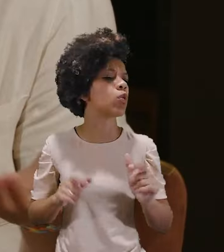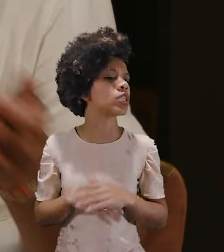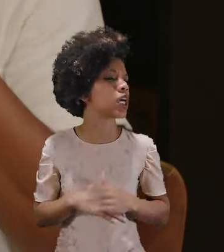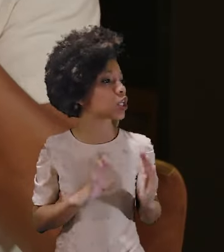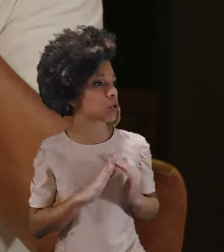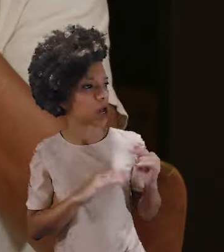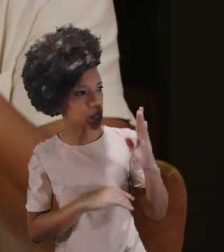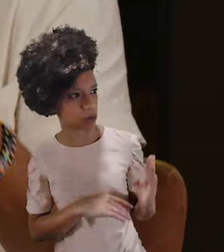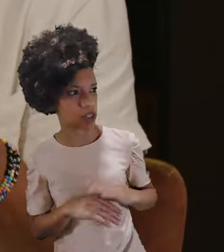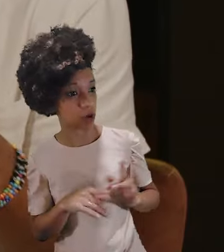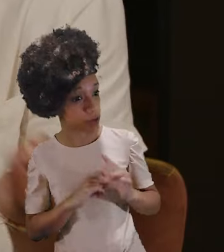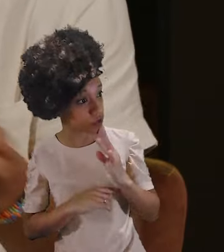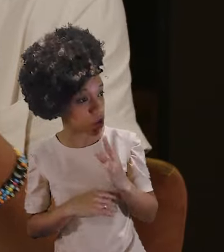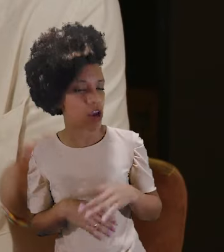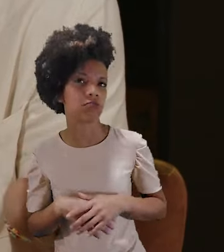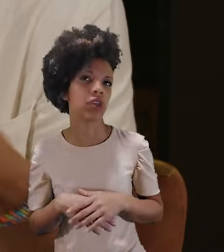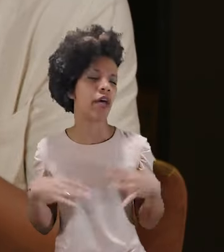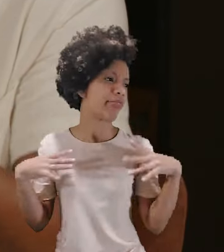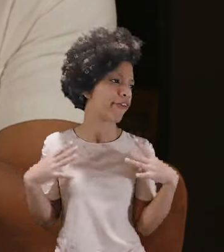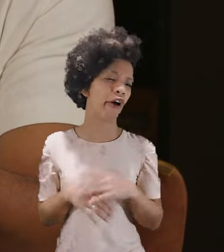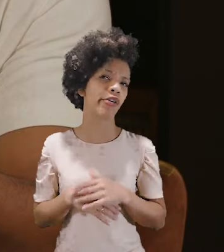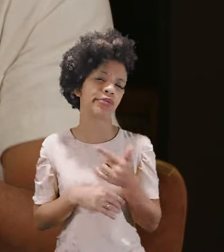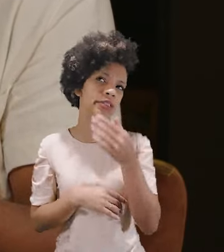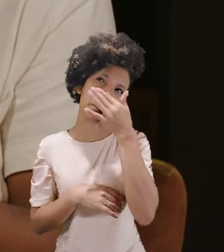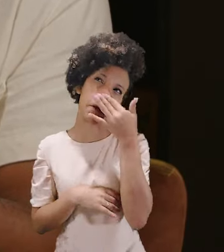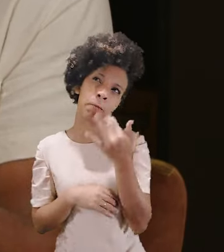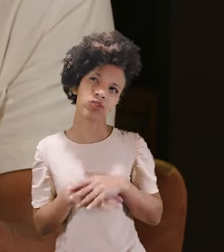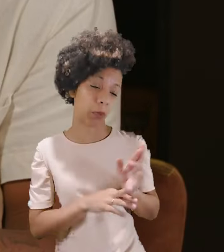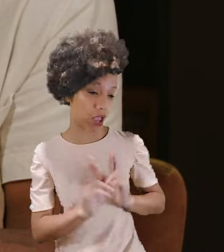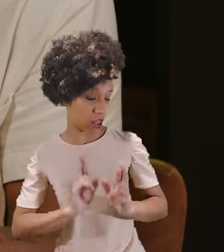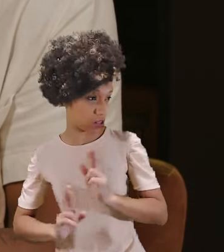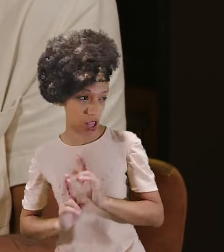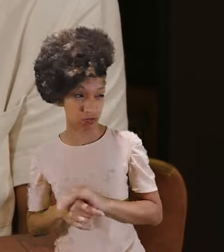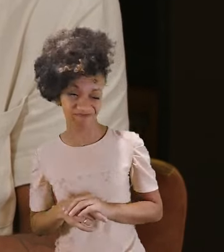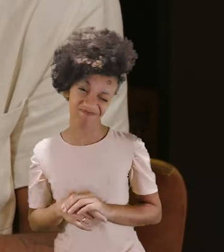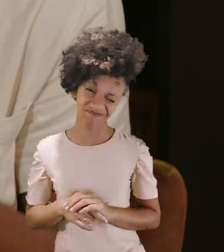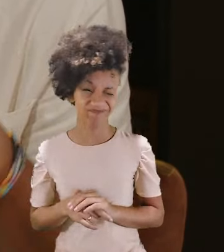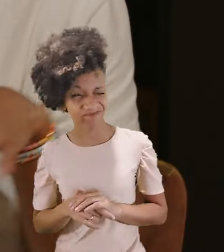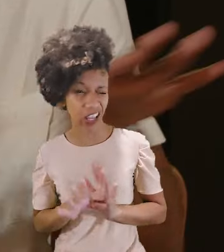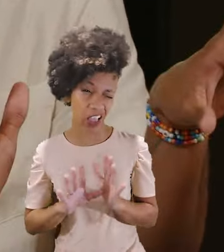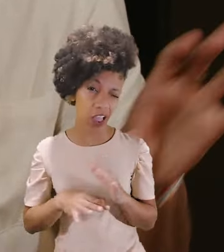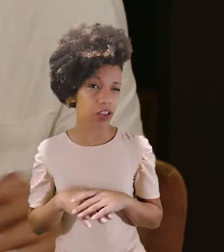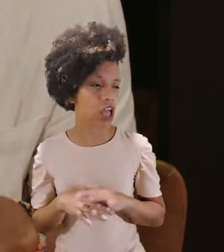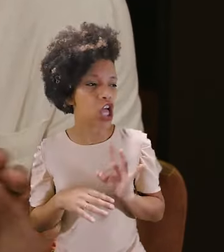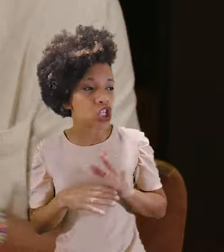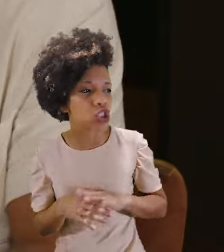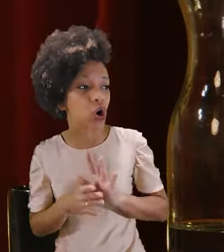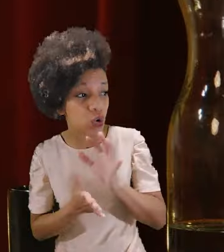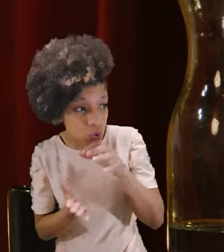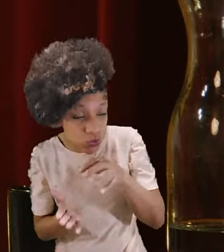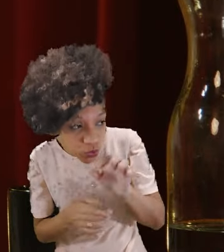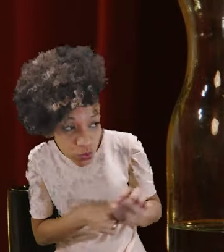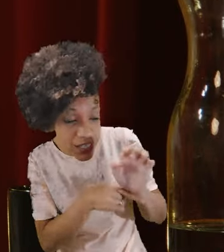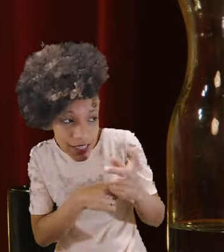presente é possível fazer isso não então na folga simples acaba não tendo muita relação com esse pessoal é mais só galera do